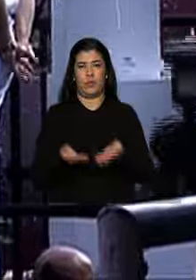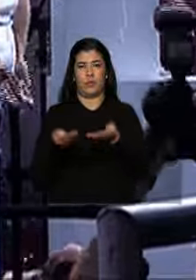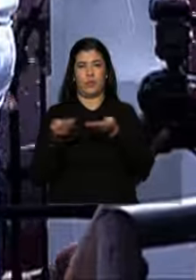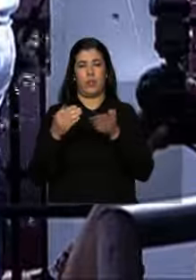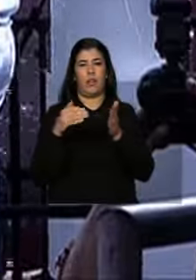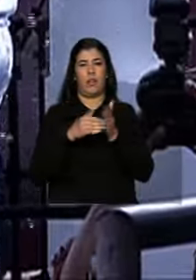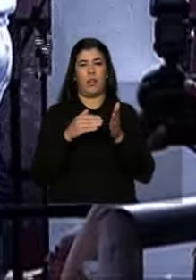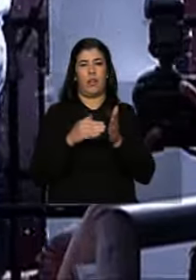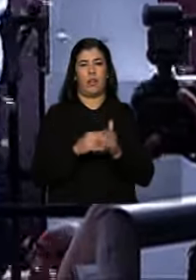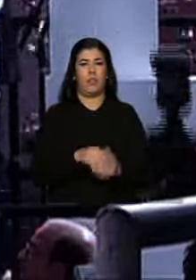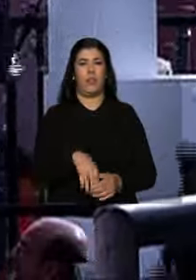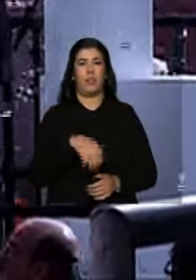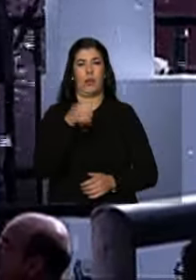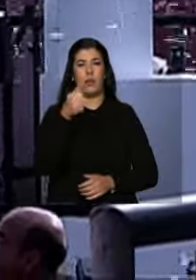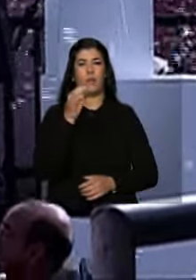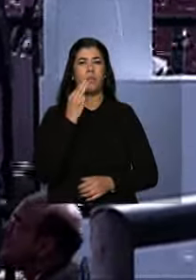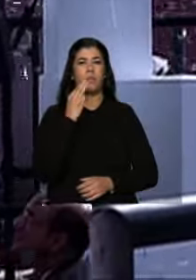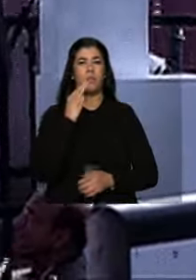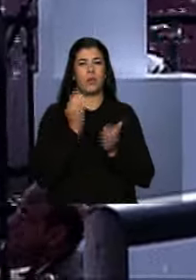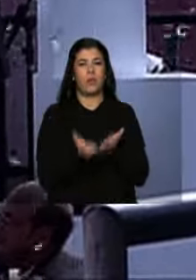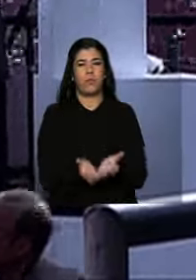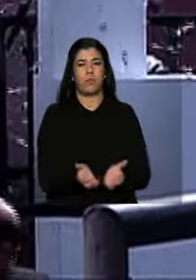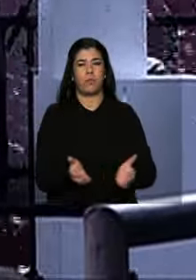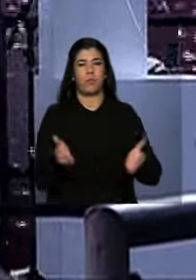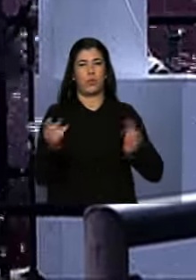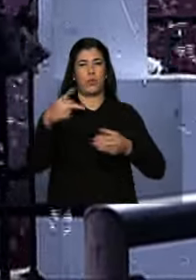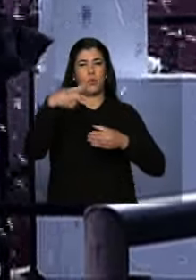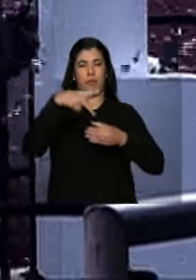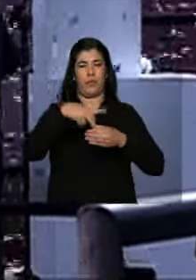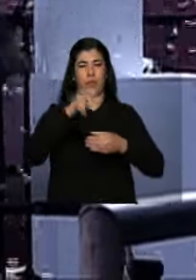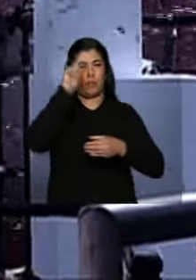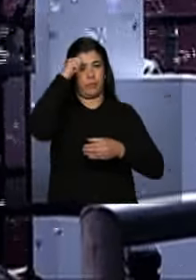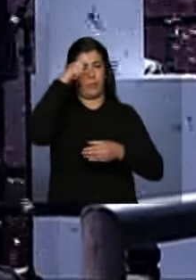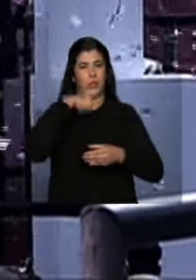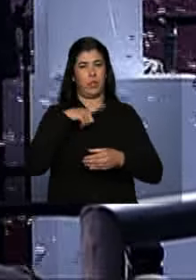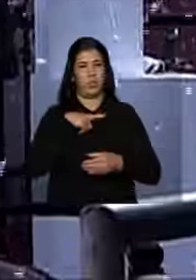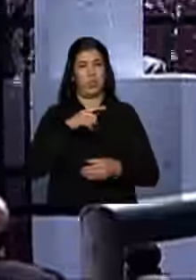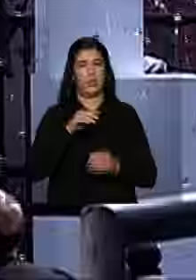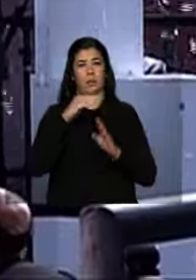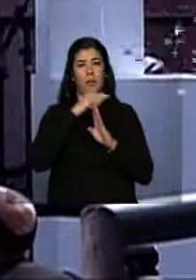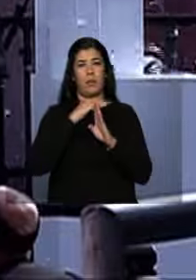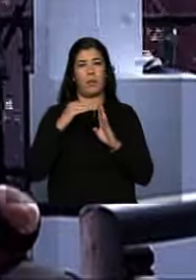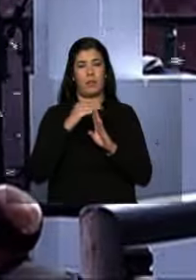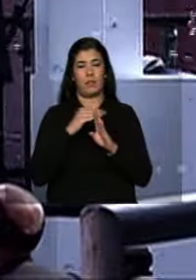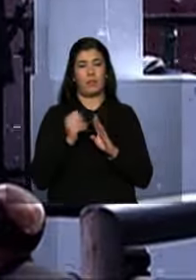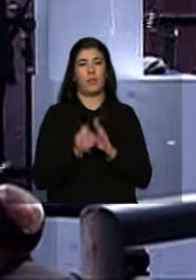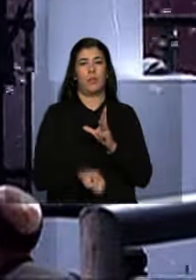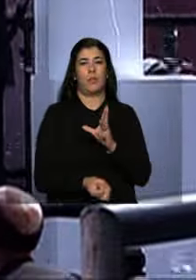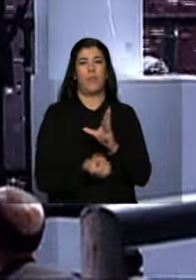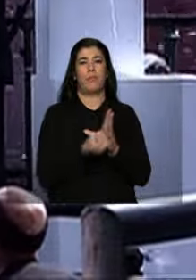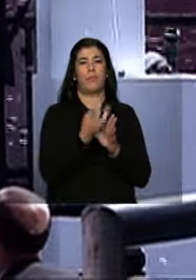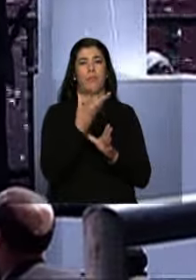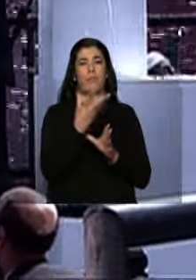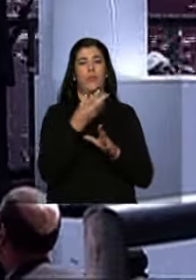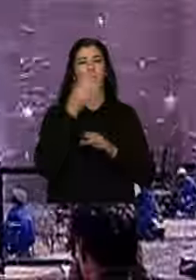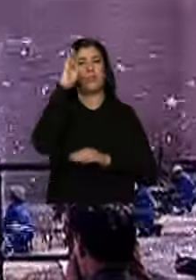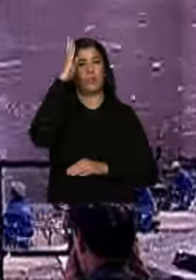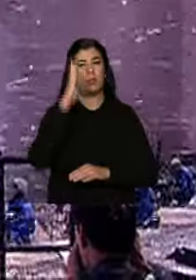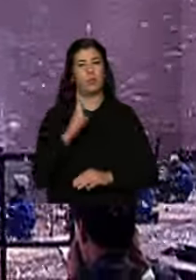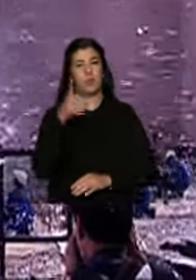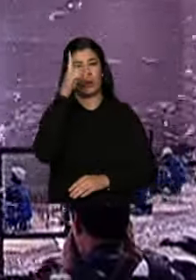de cerca de 1 milhão de barris de petróleo, o equivalente a quase metade da produção brasileira